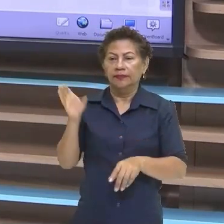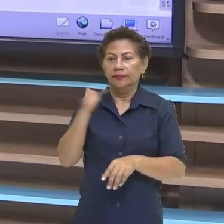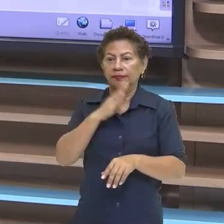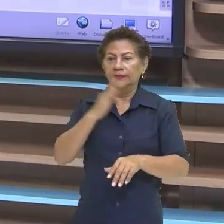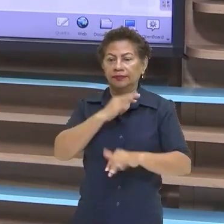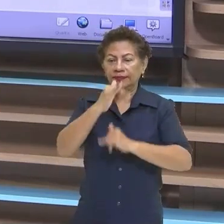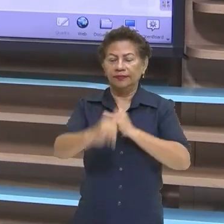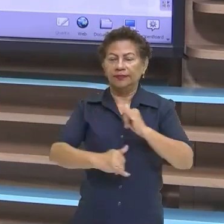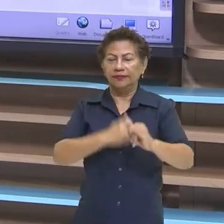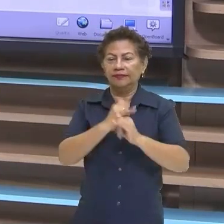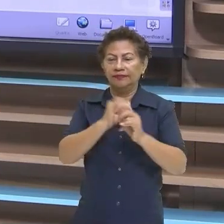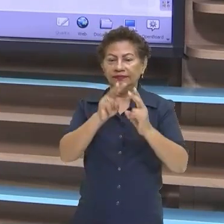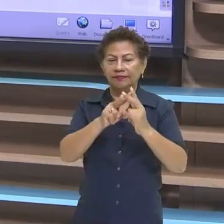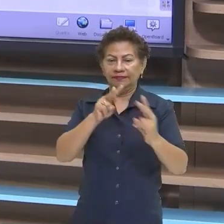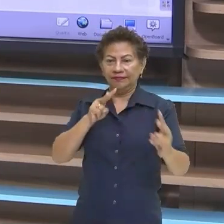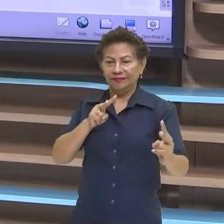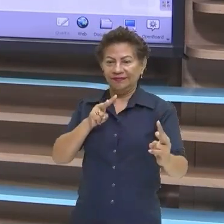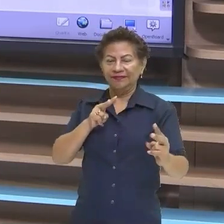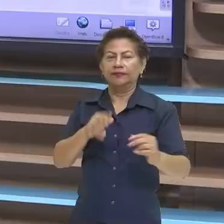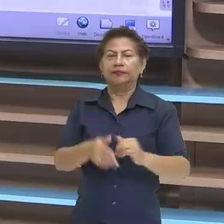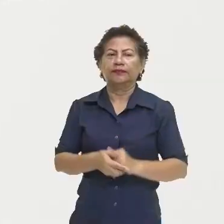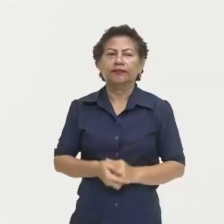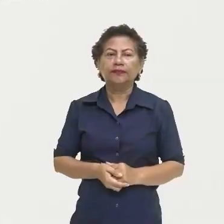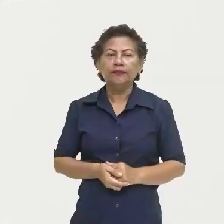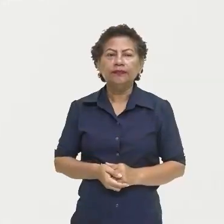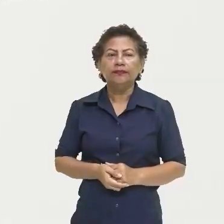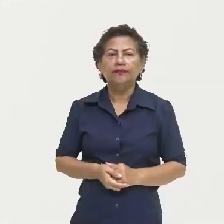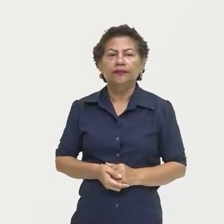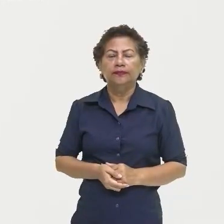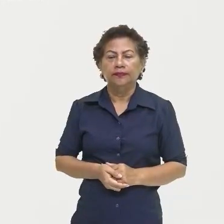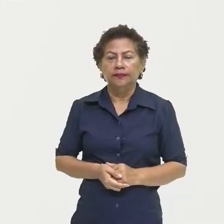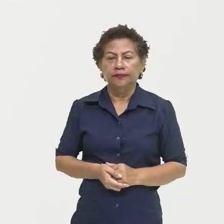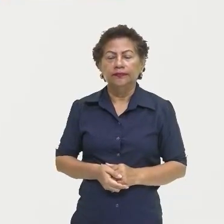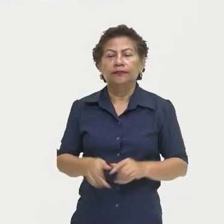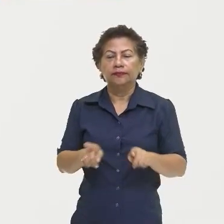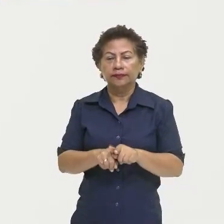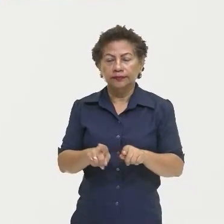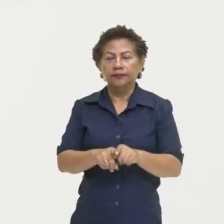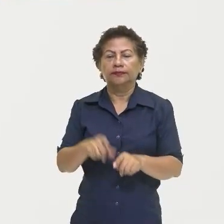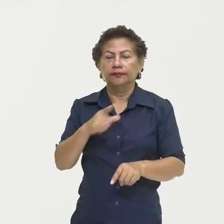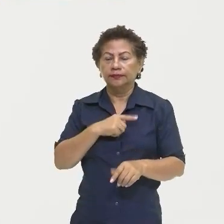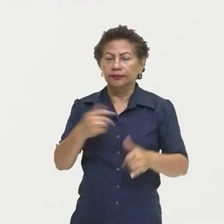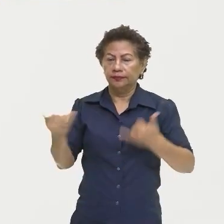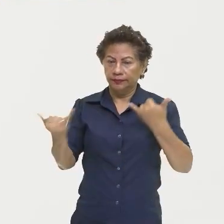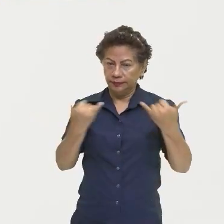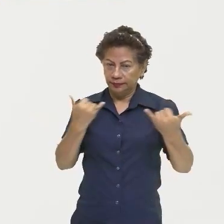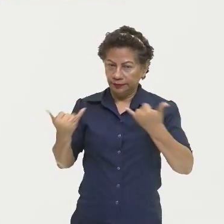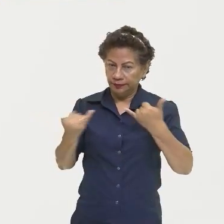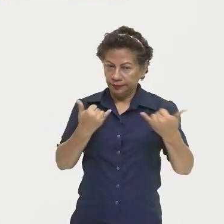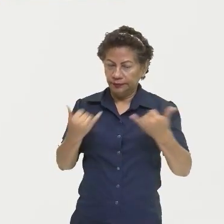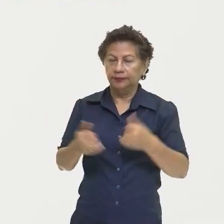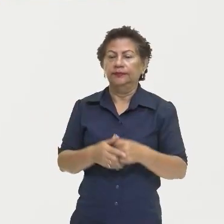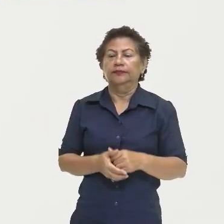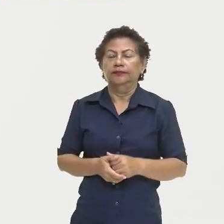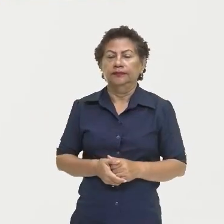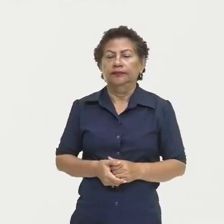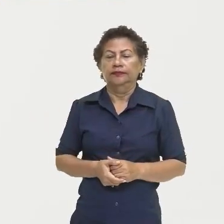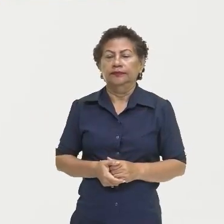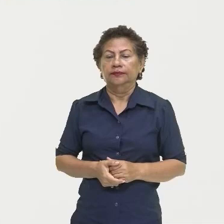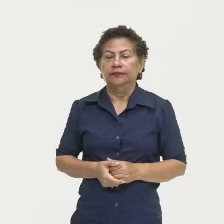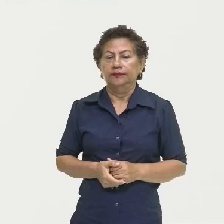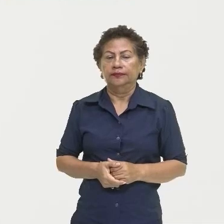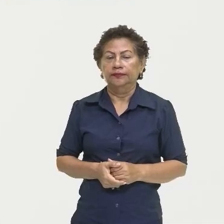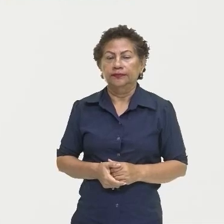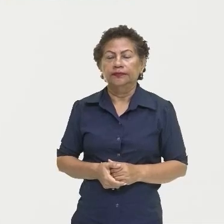satélites. Dentro do fluxo de informação, a gente tem um veículo de difusão, né, de informações